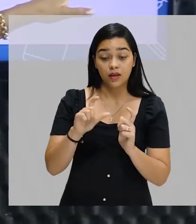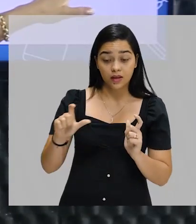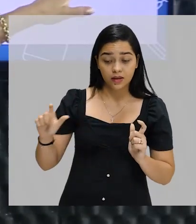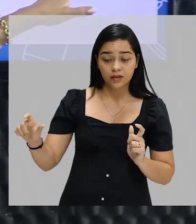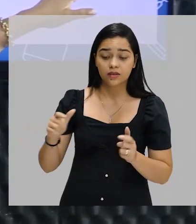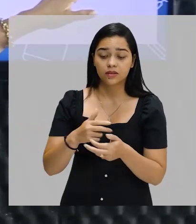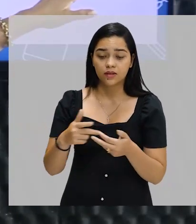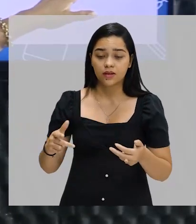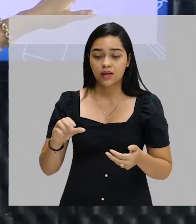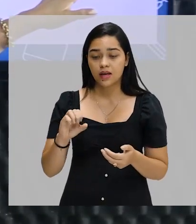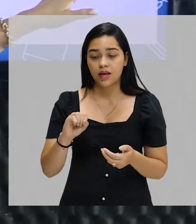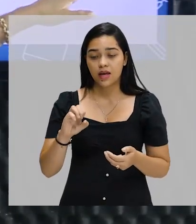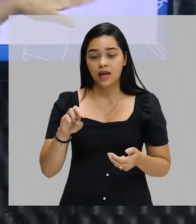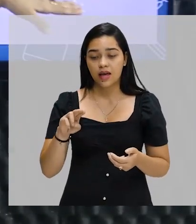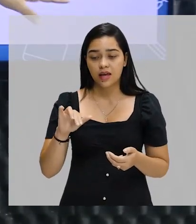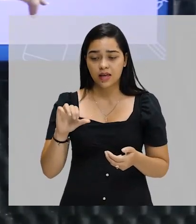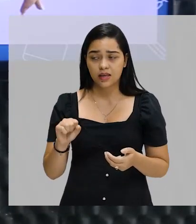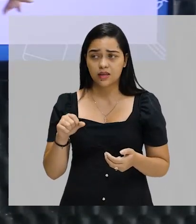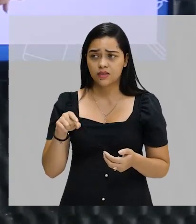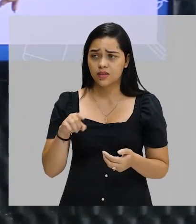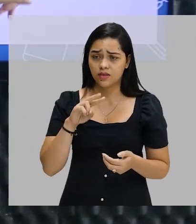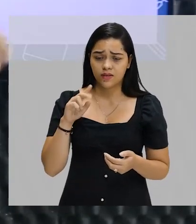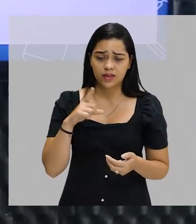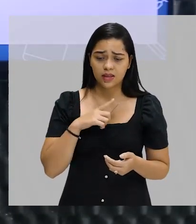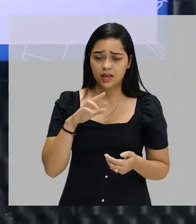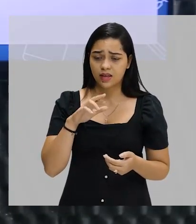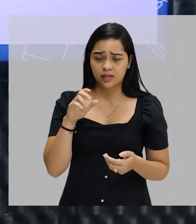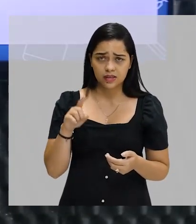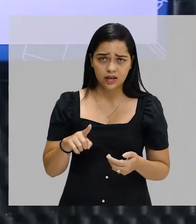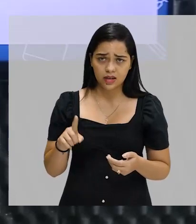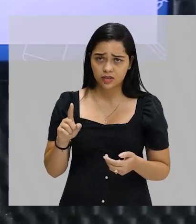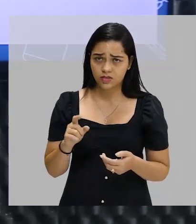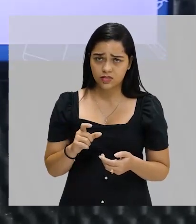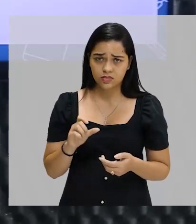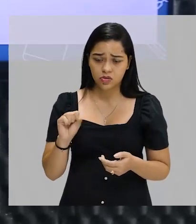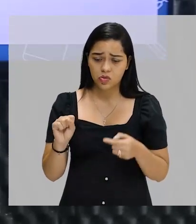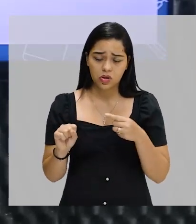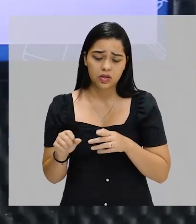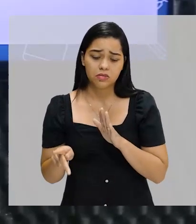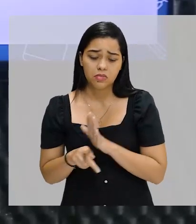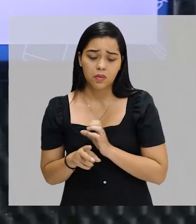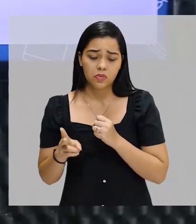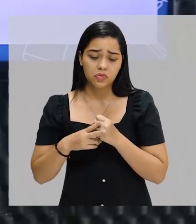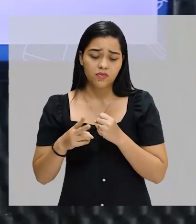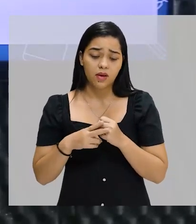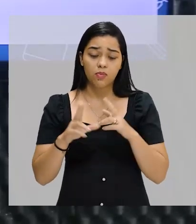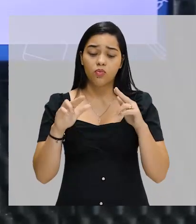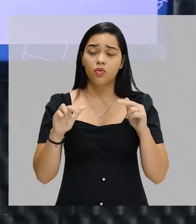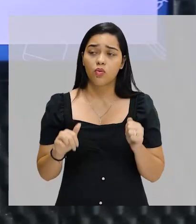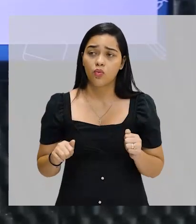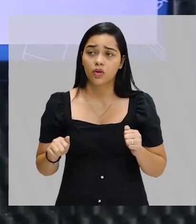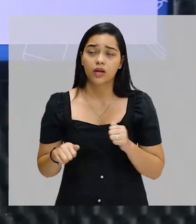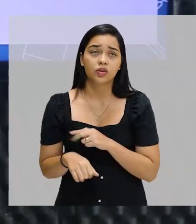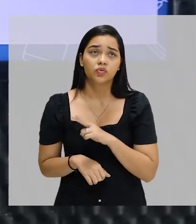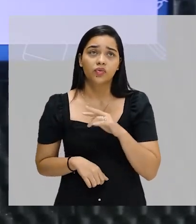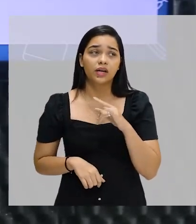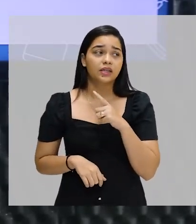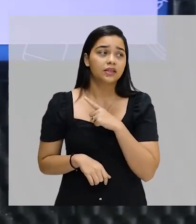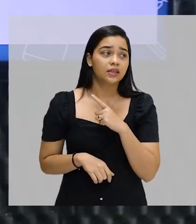são essenciais. Você não vai ver traz com S com função de verbo. Nunca. Você não vai